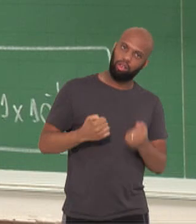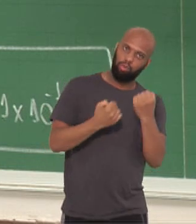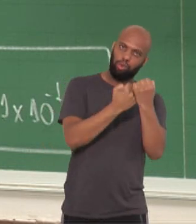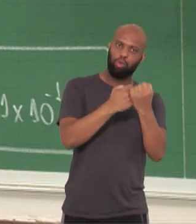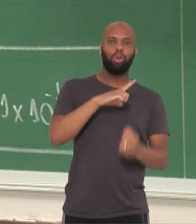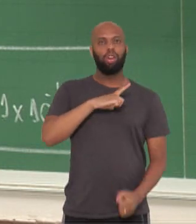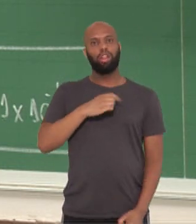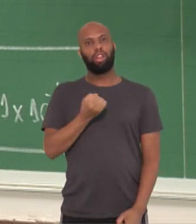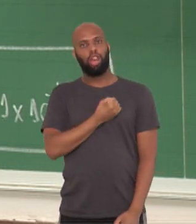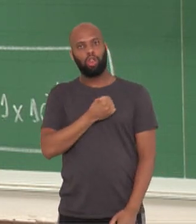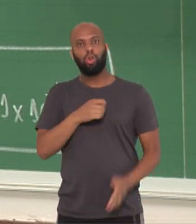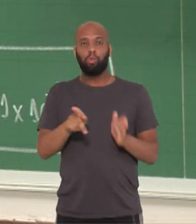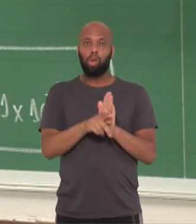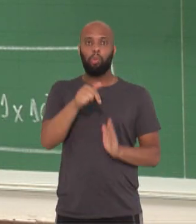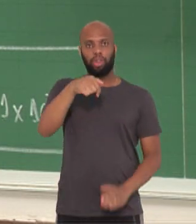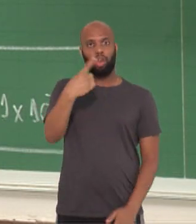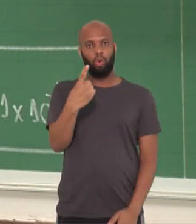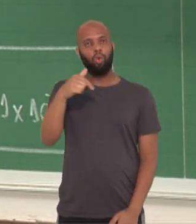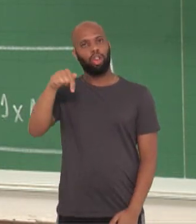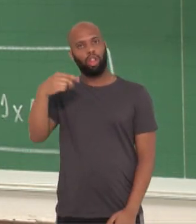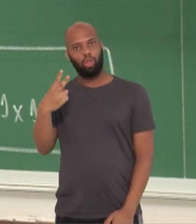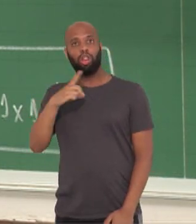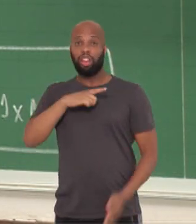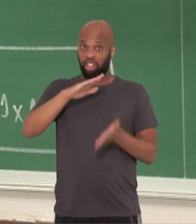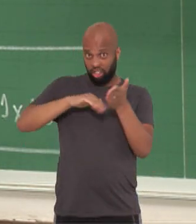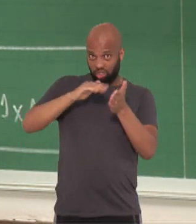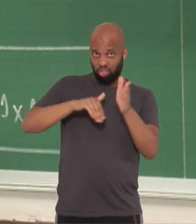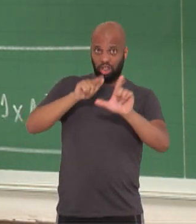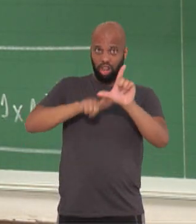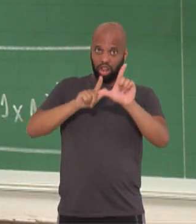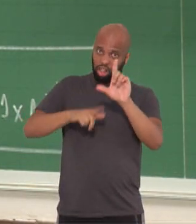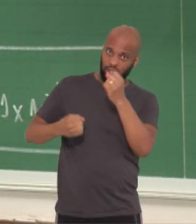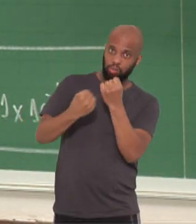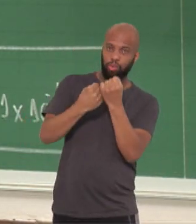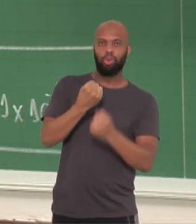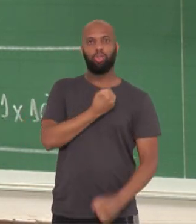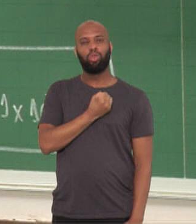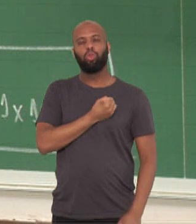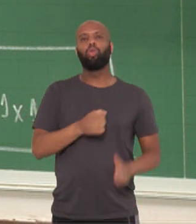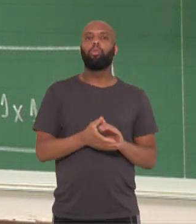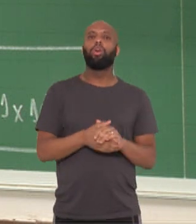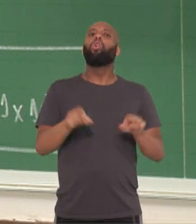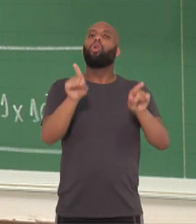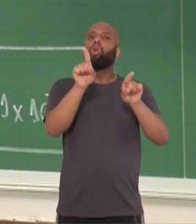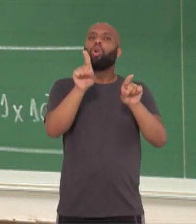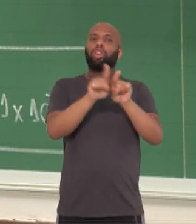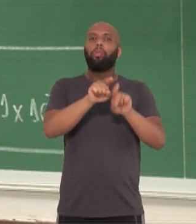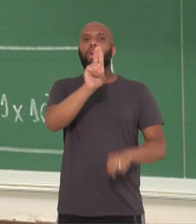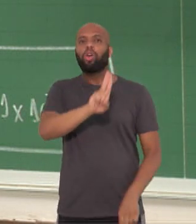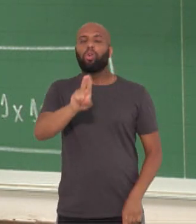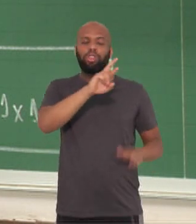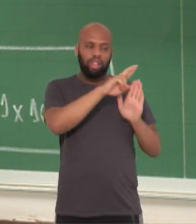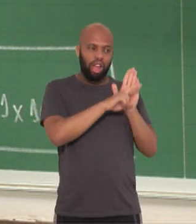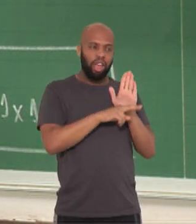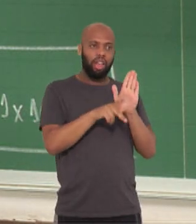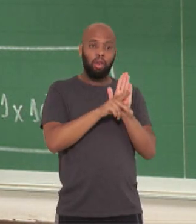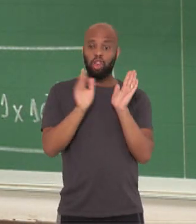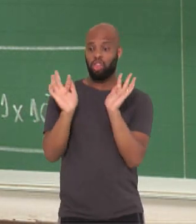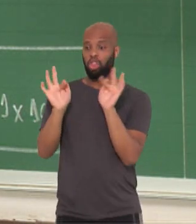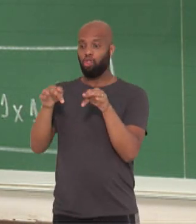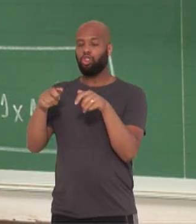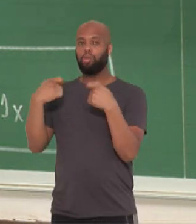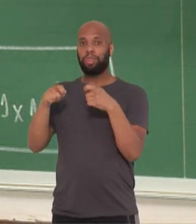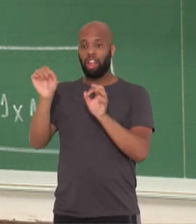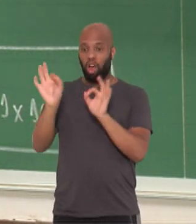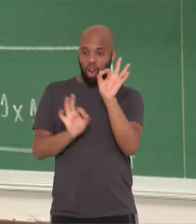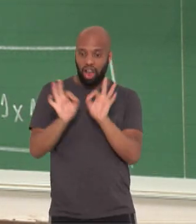do Q2, substitui o valor da distância. Utilizando corretamente as regras da notação científica, na multiplicação e